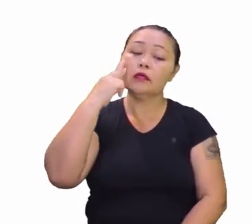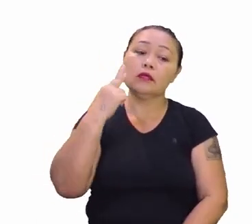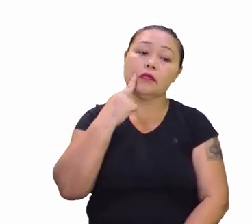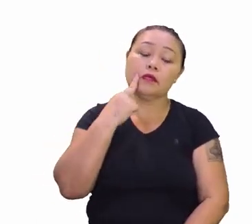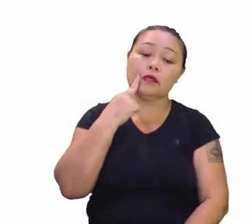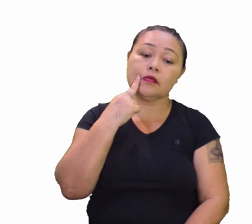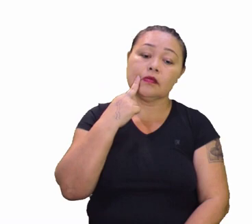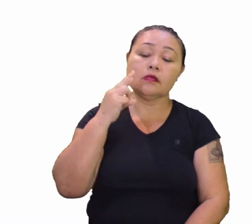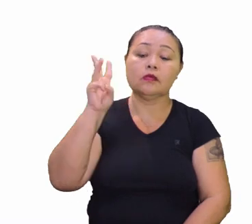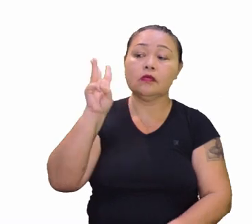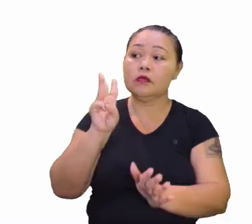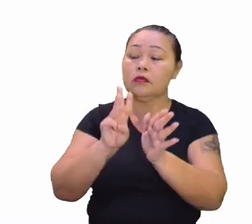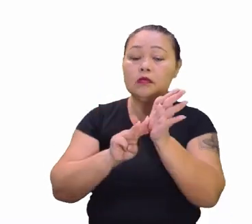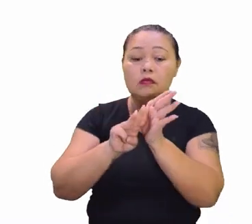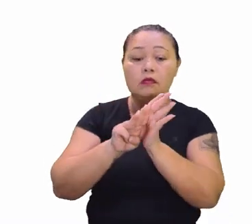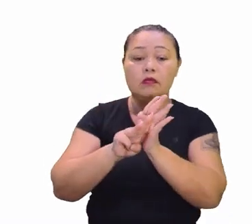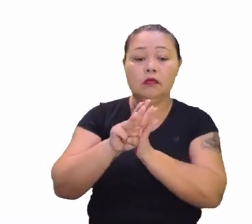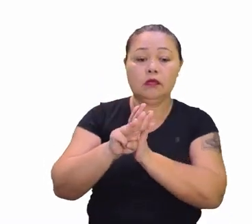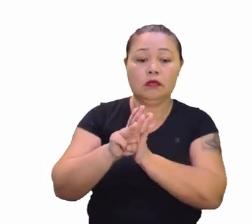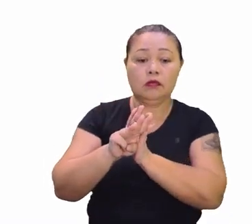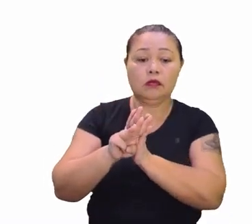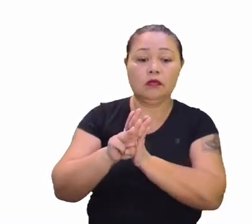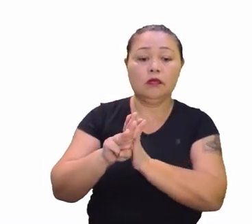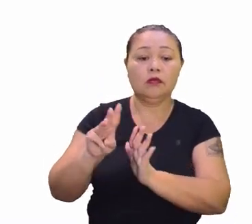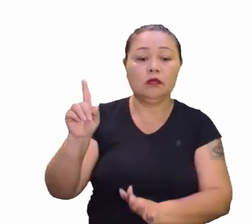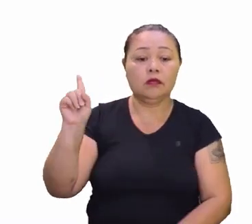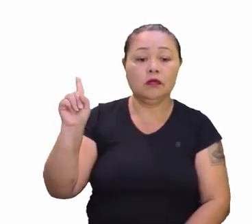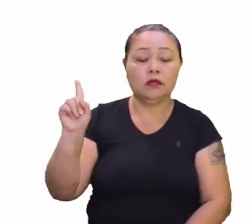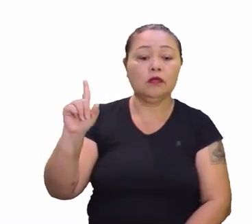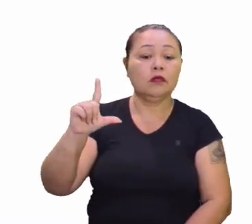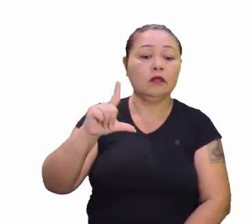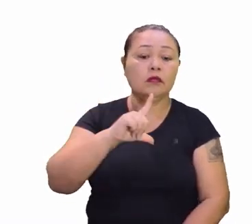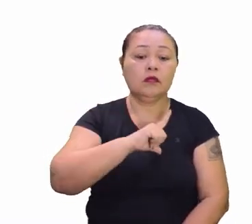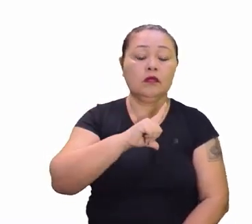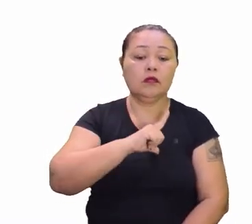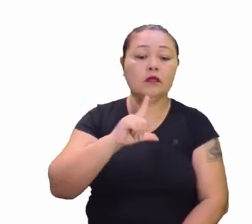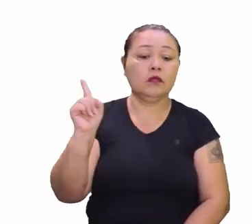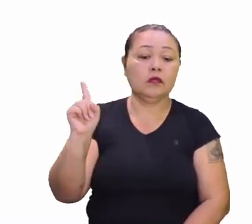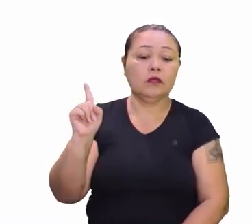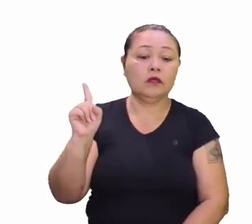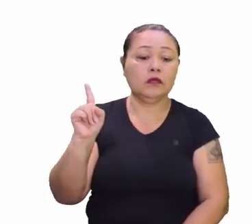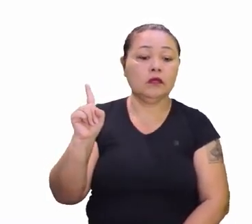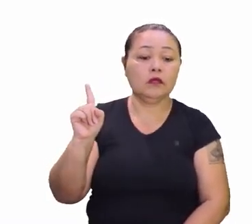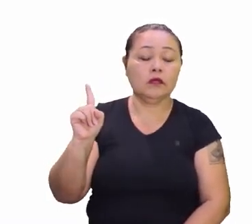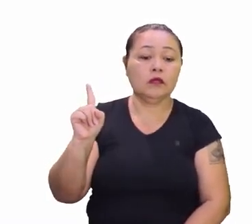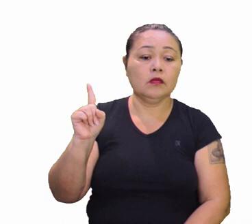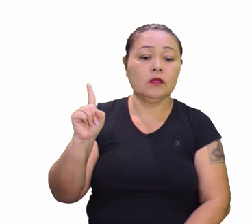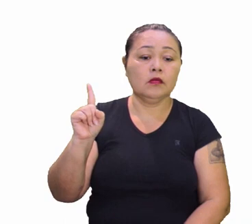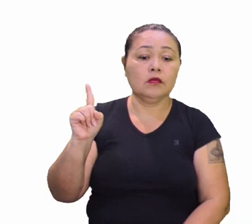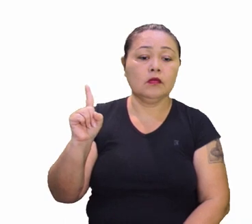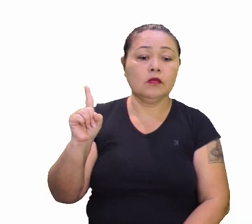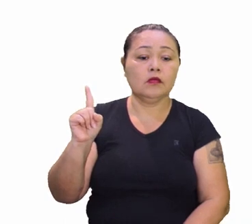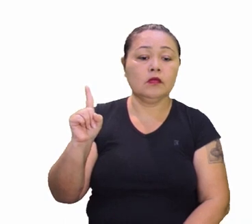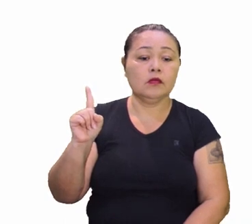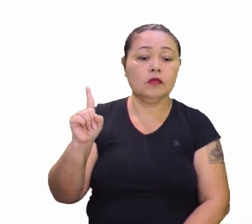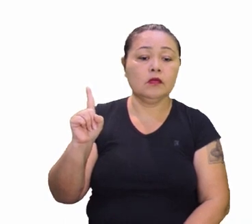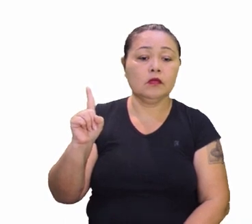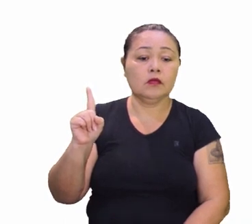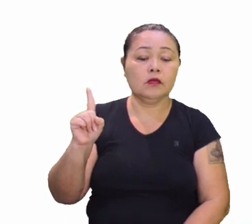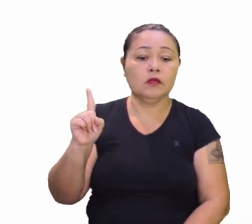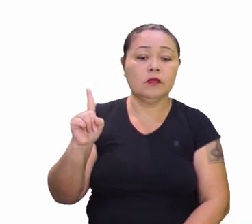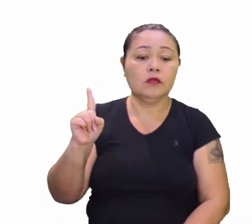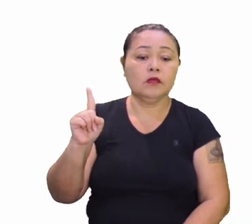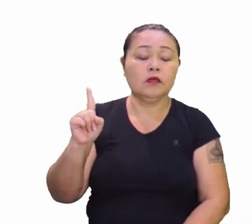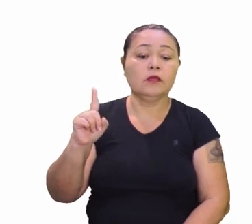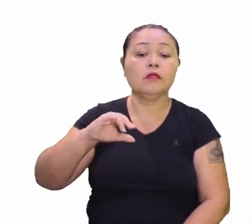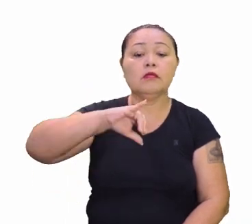a bacia do Rio Madeira, que é a nossa bacia principal. Nós temos aí, né, professor Jorge? Vai marcando aí, por favor. A